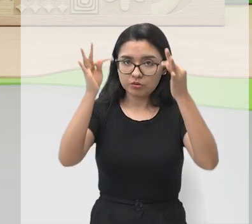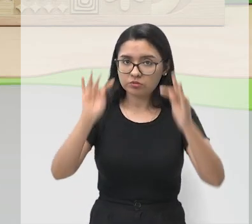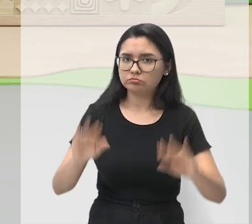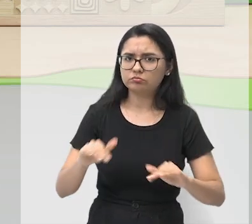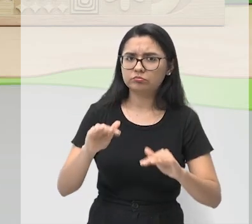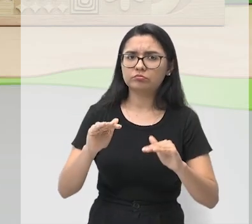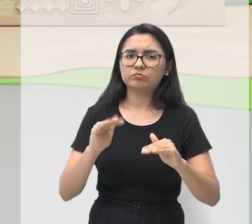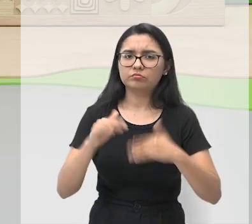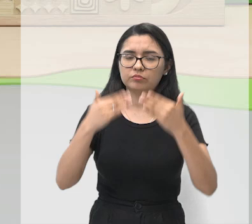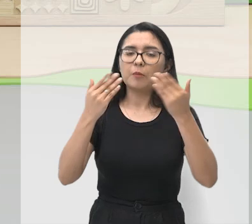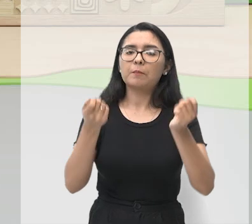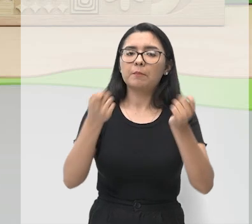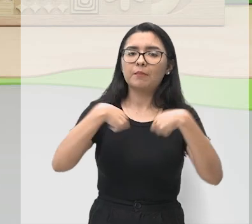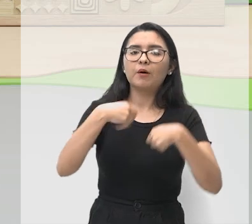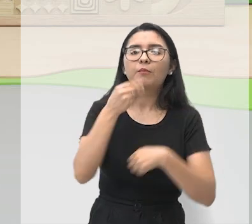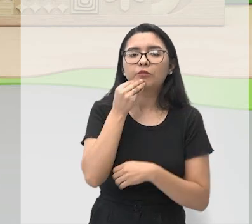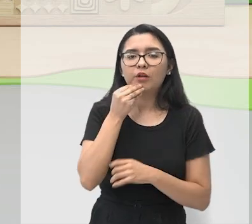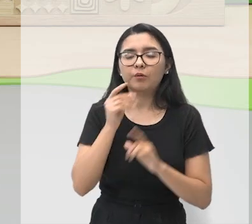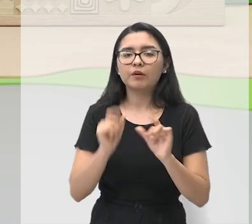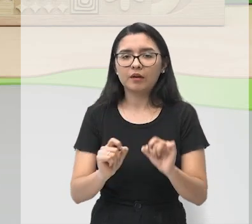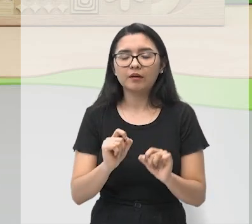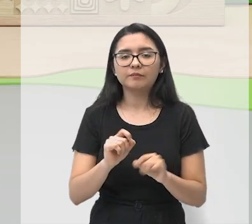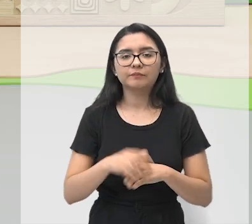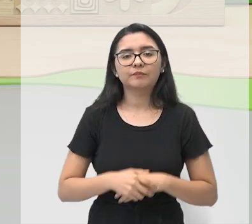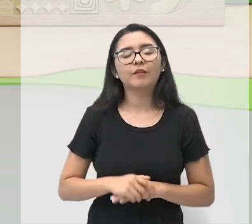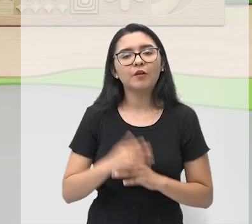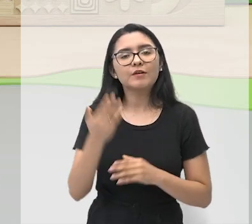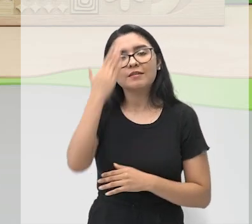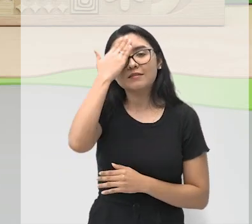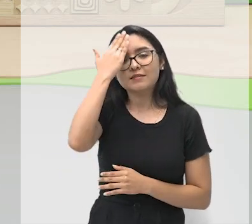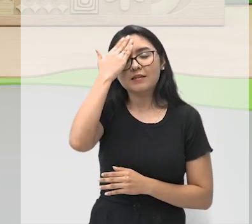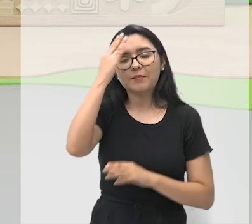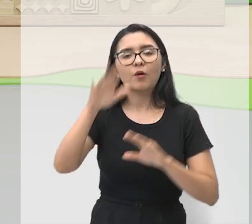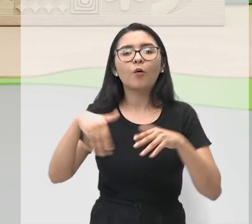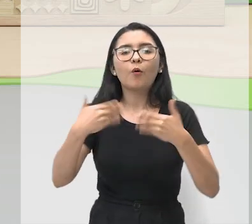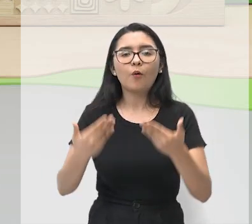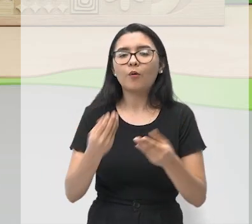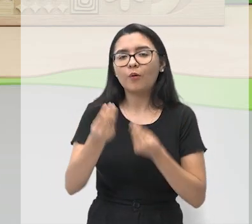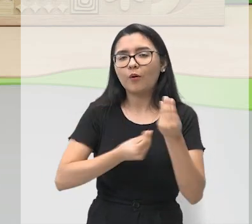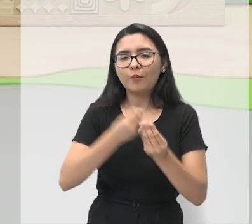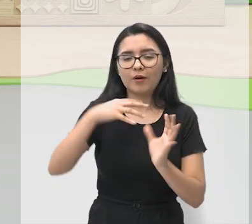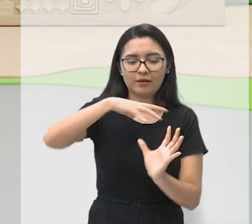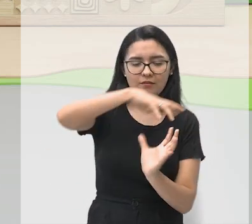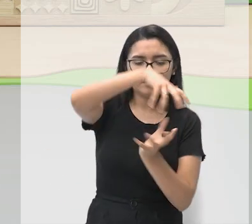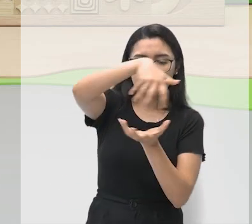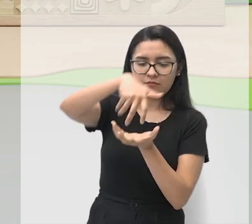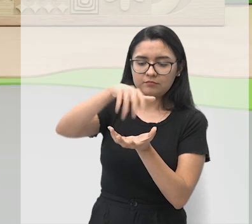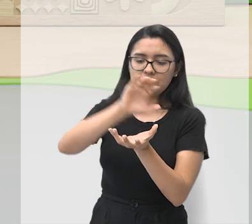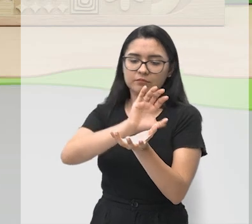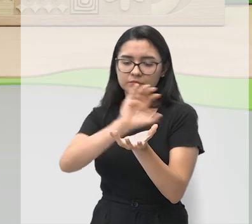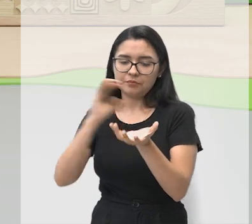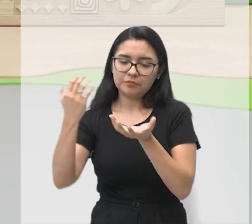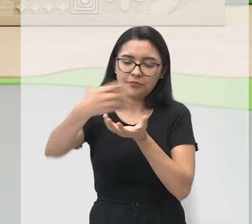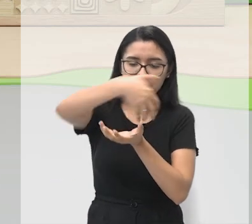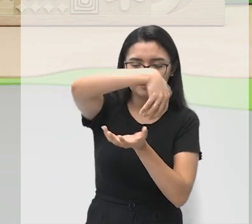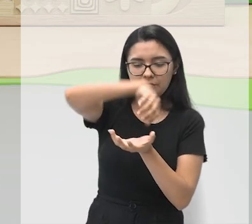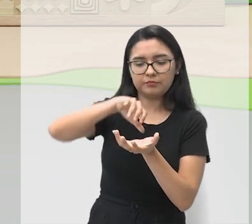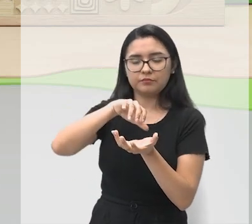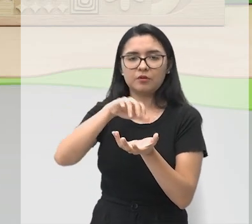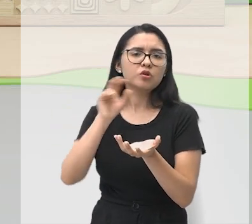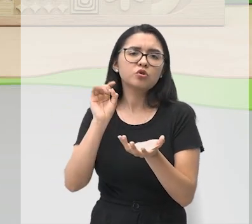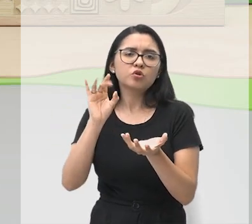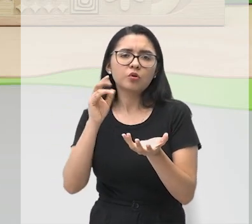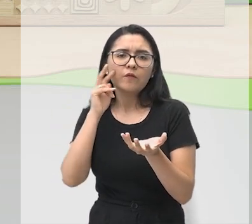tecnologia propiciou foi a identificação do formato da Terra, não só pela